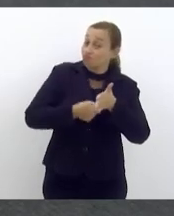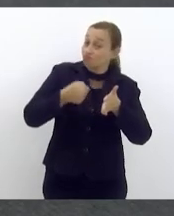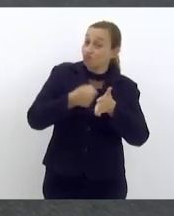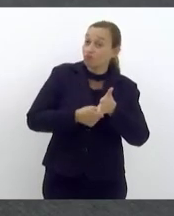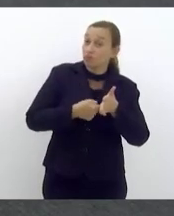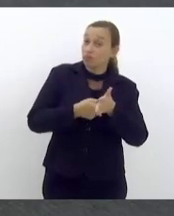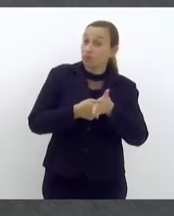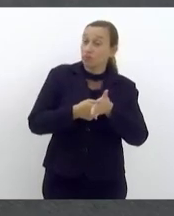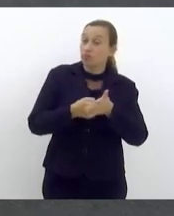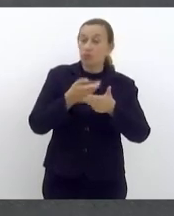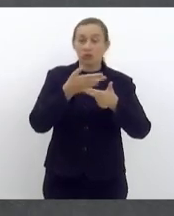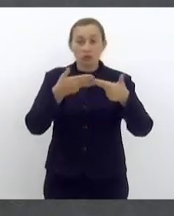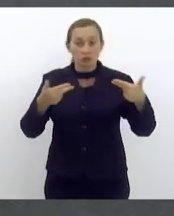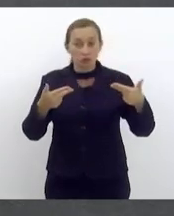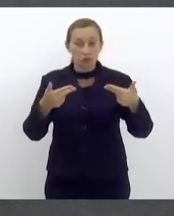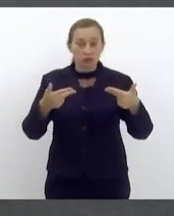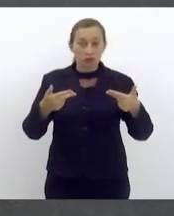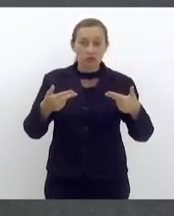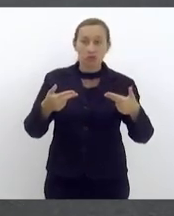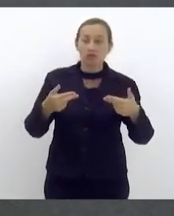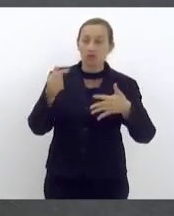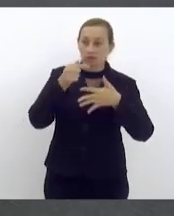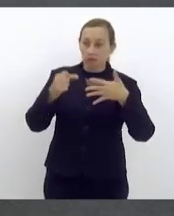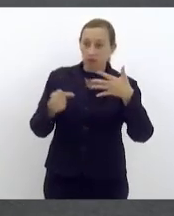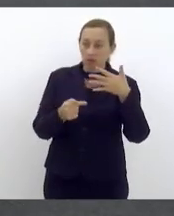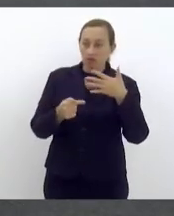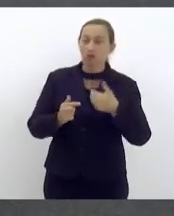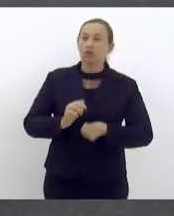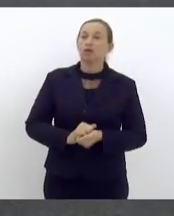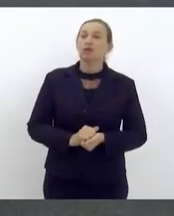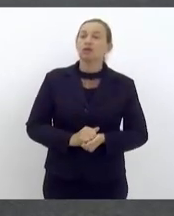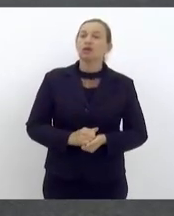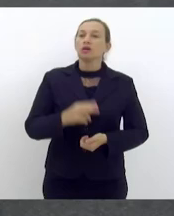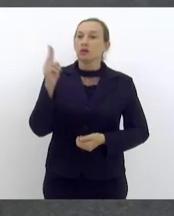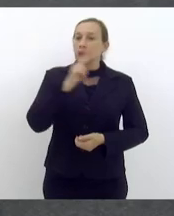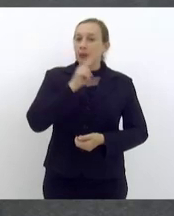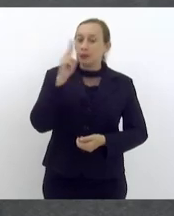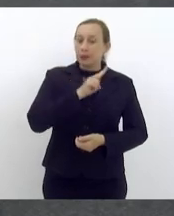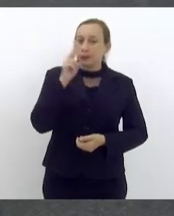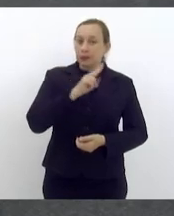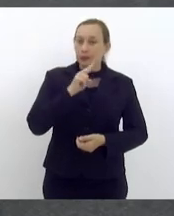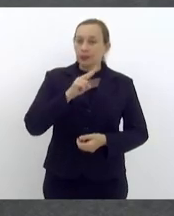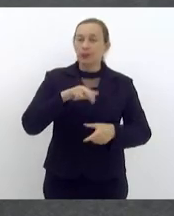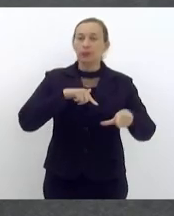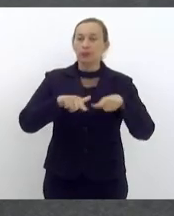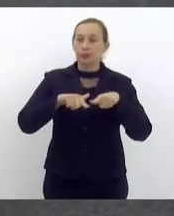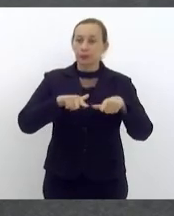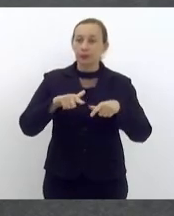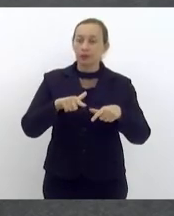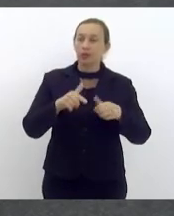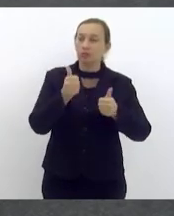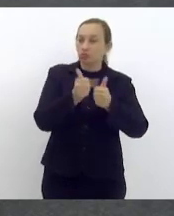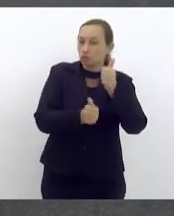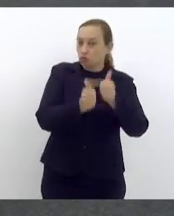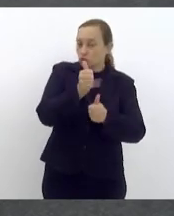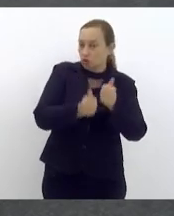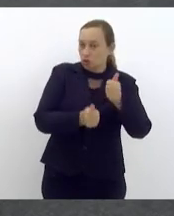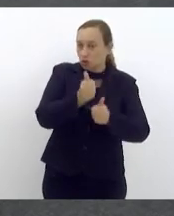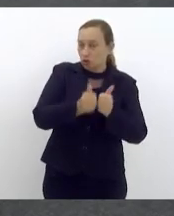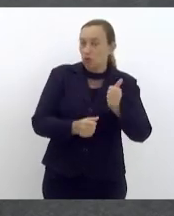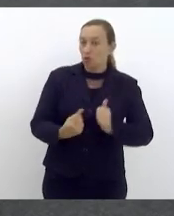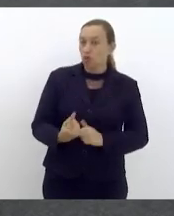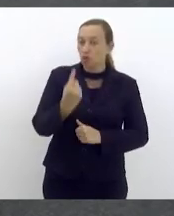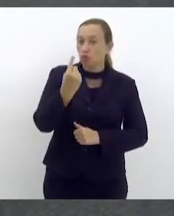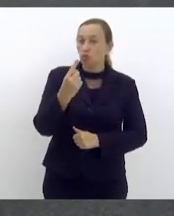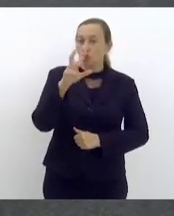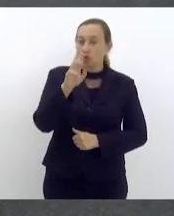várias dimensões primeira delas é a questão da rapidez no serviço de transporte quando um rodoviário